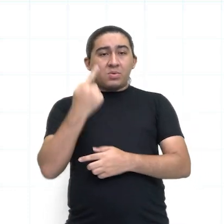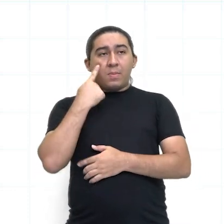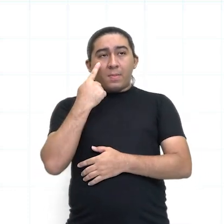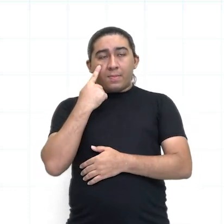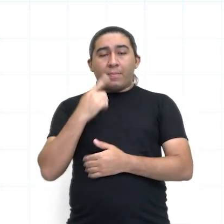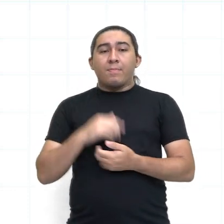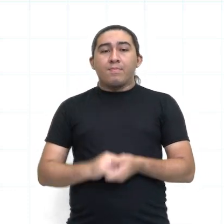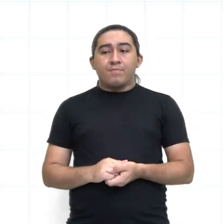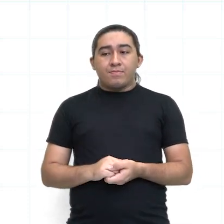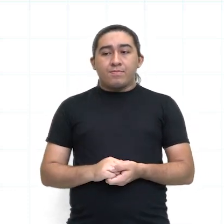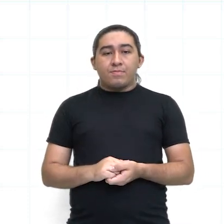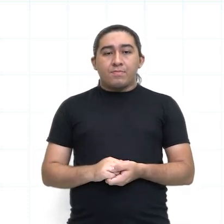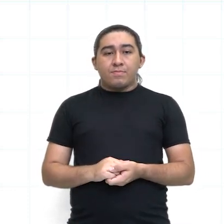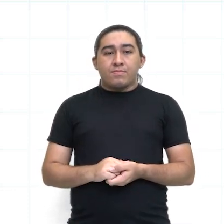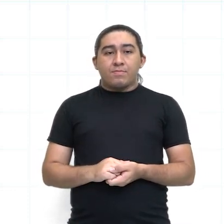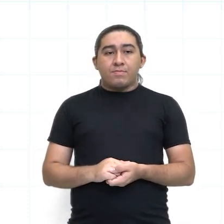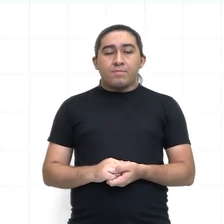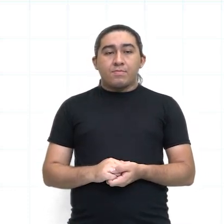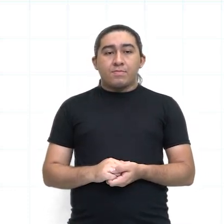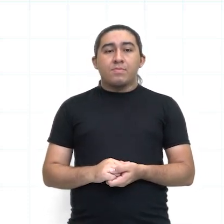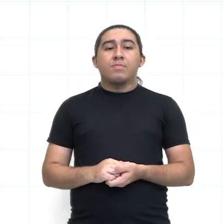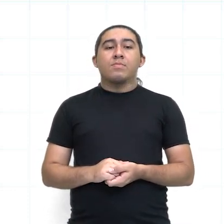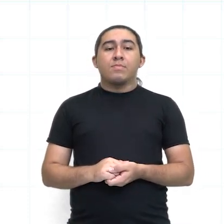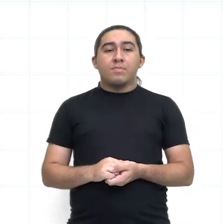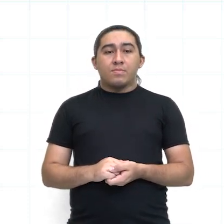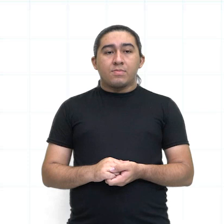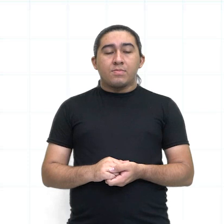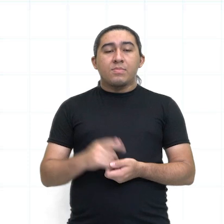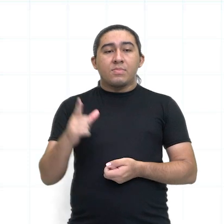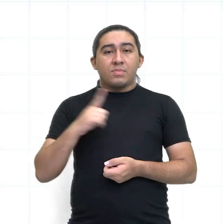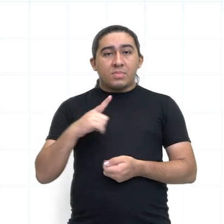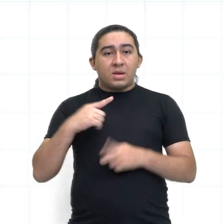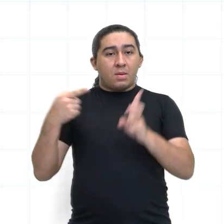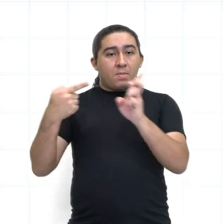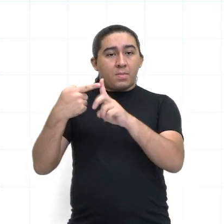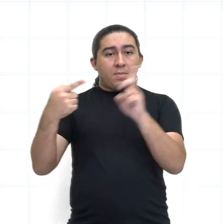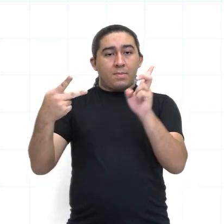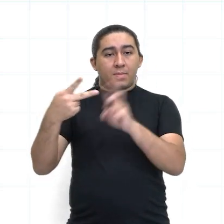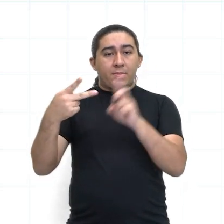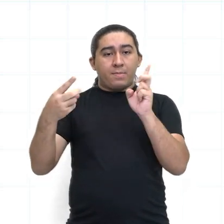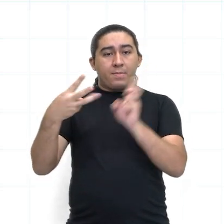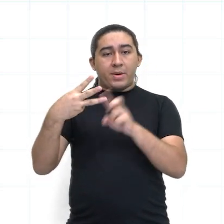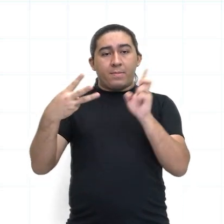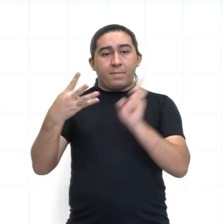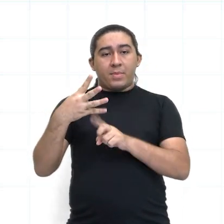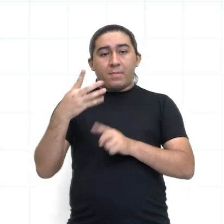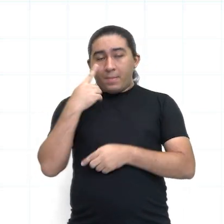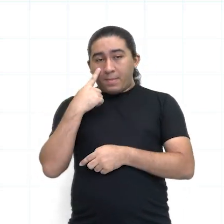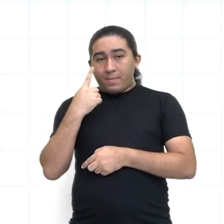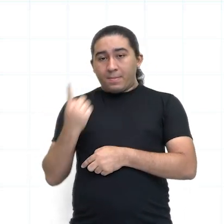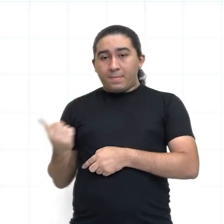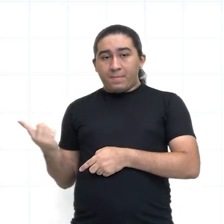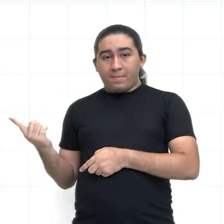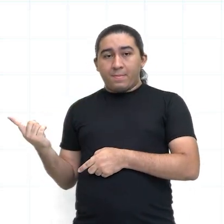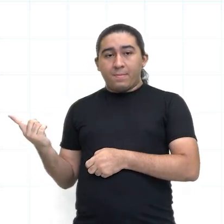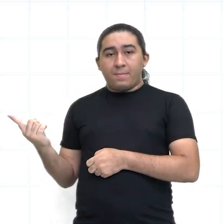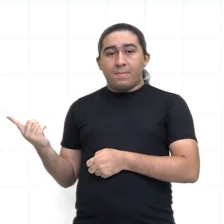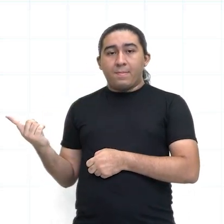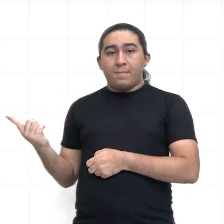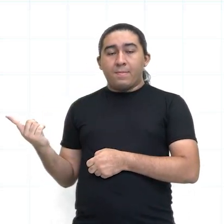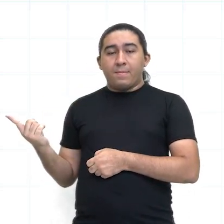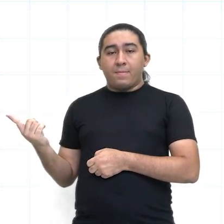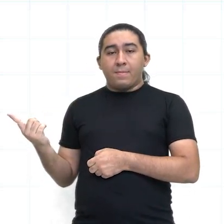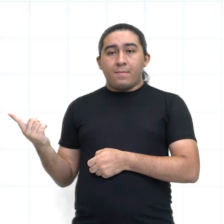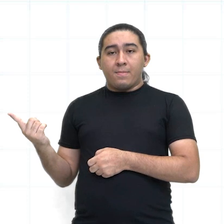art, temos o minimalismo, a arte conceitual, a arte povera, o hiperrealismo,